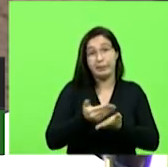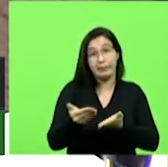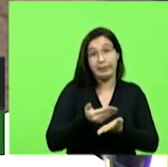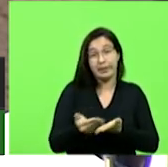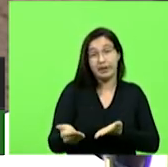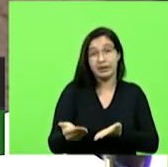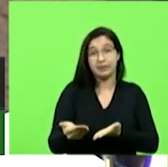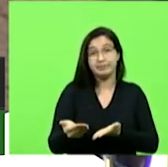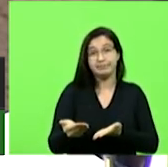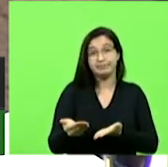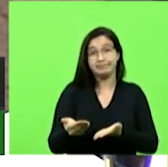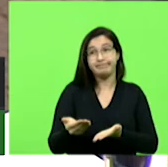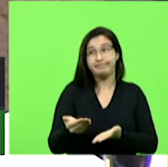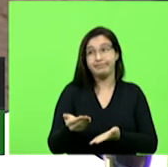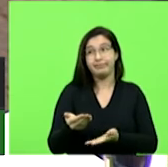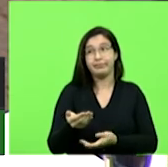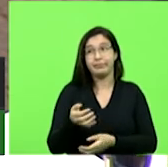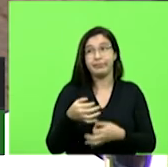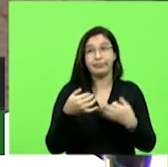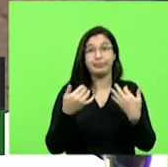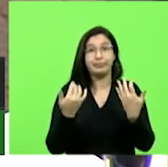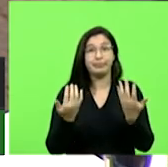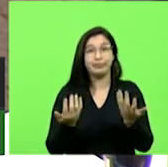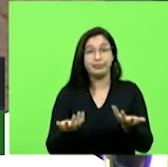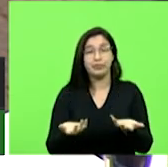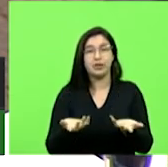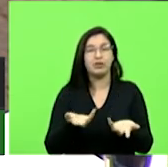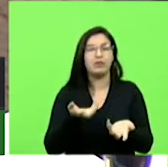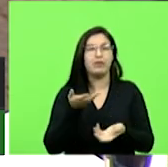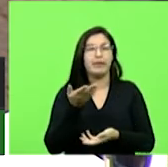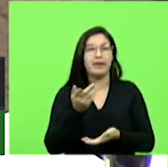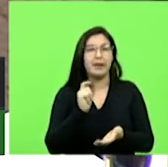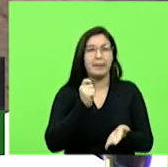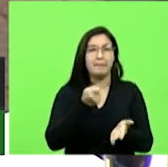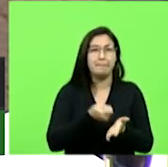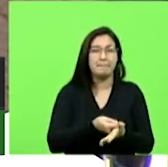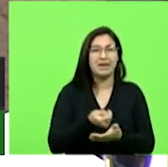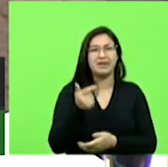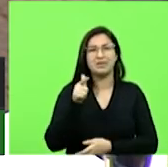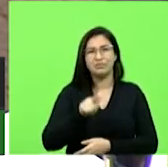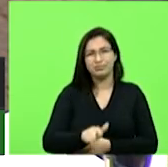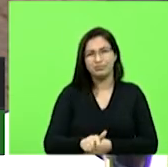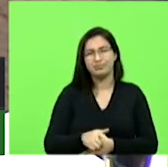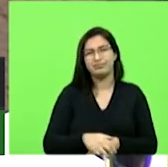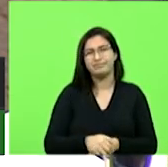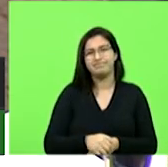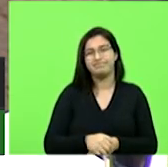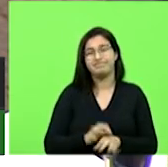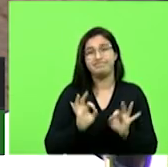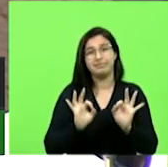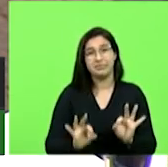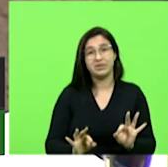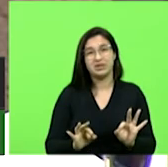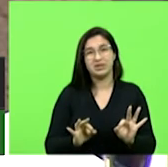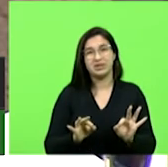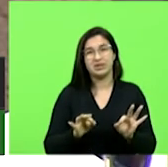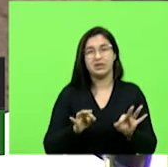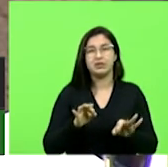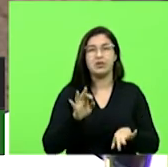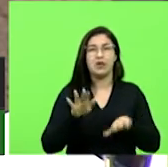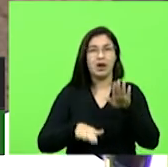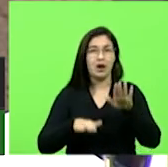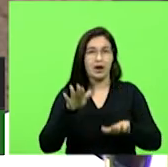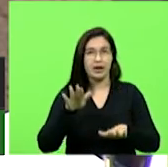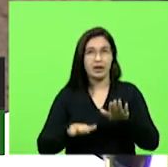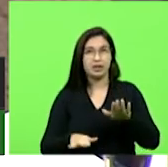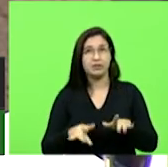nenhuma justificativa que faça ele deixar de pagar por querer para depois ter que pagar juros disso. Com certeza, na maioria das vezes,